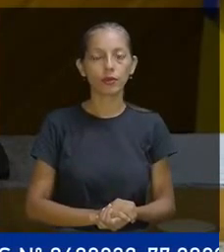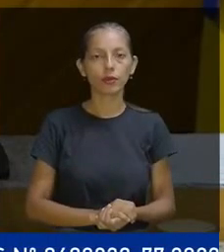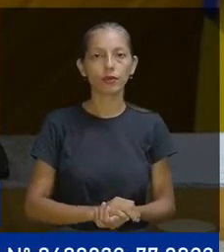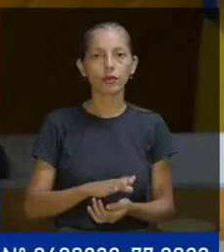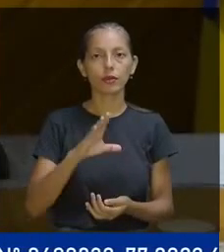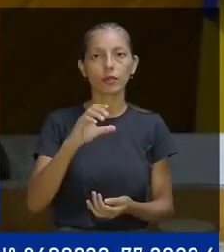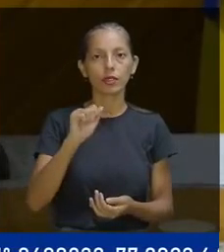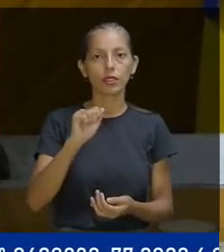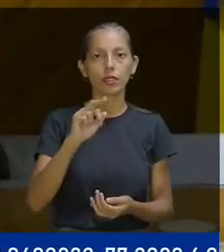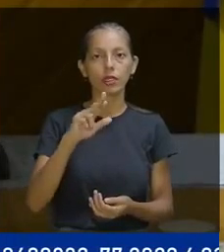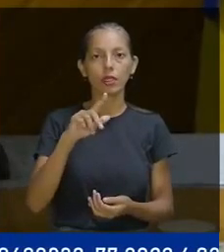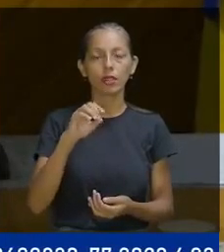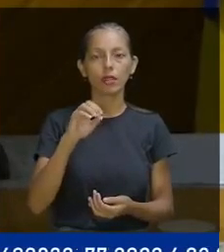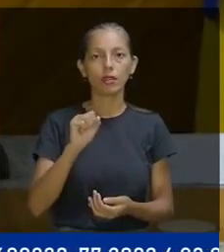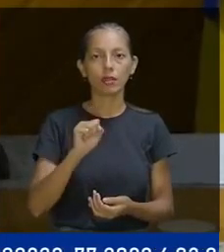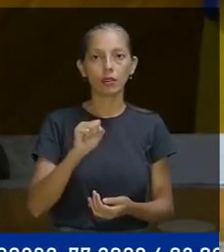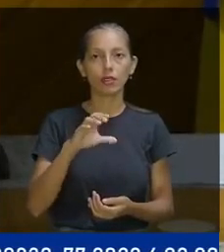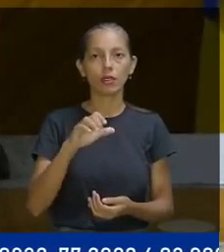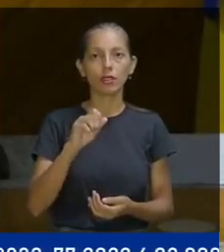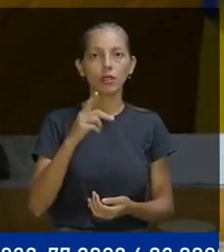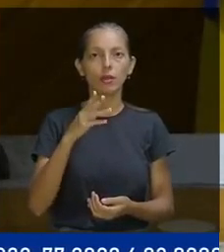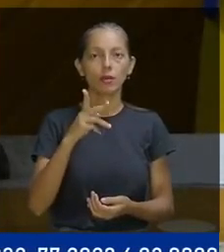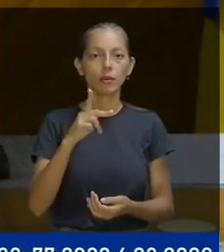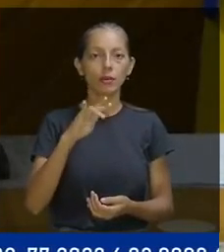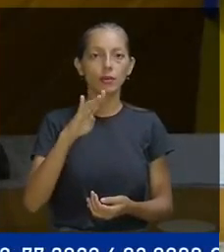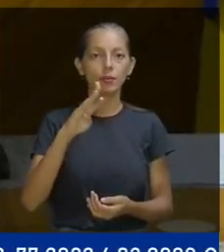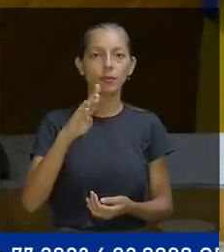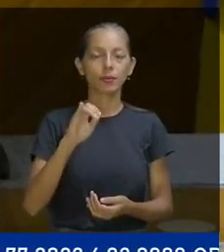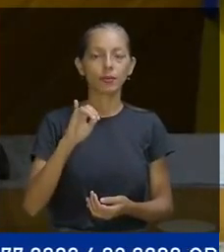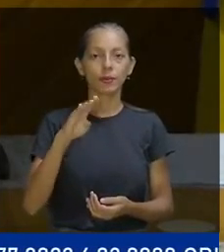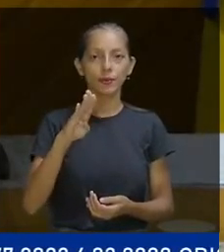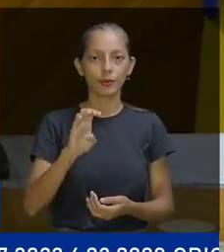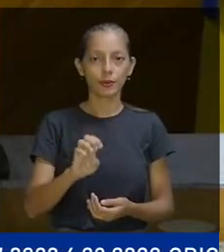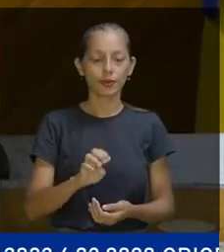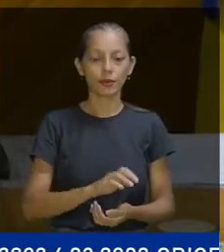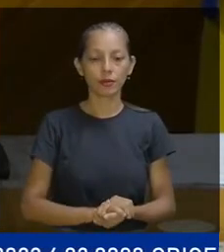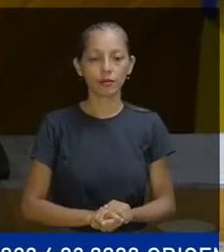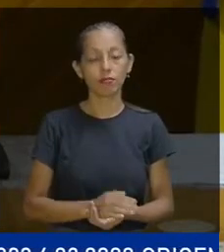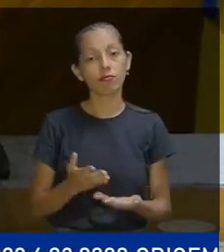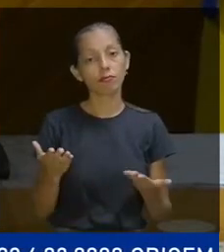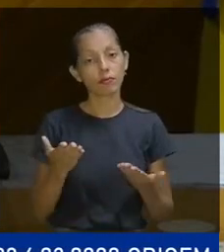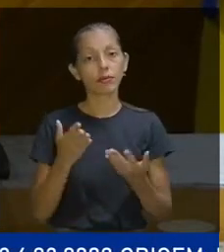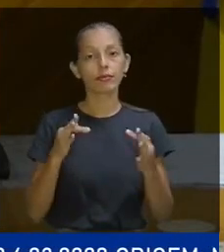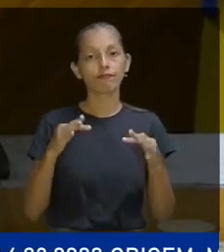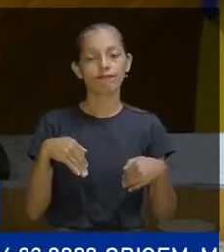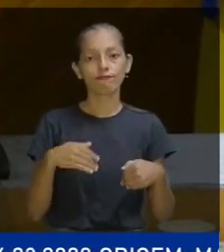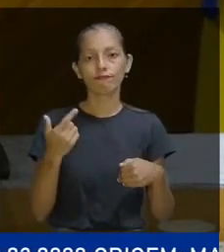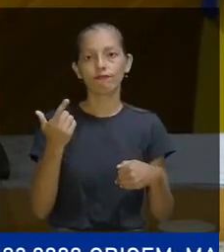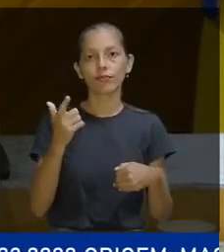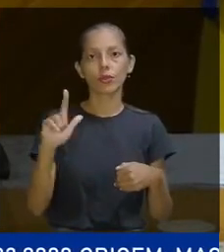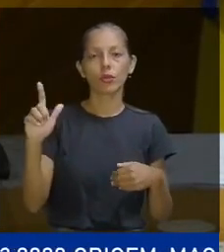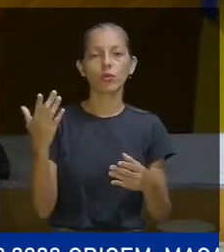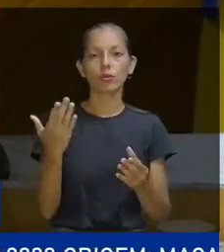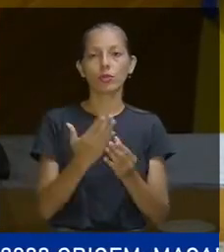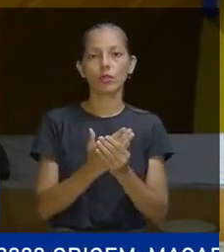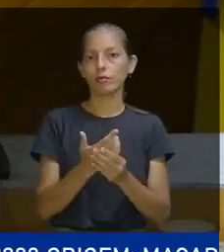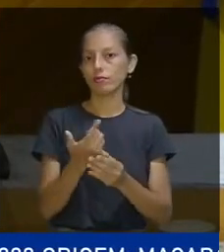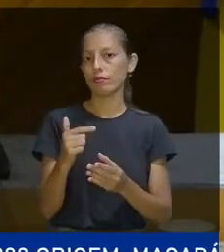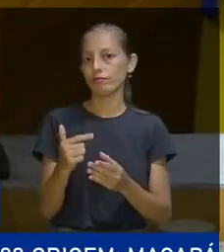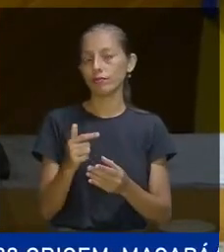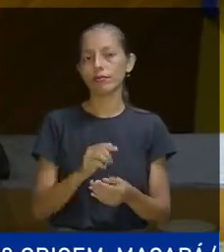do relator. Eminentes pares, não há mais processo. Resta-me encerrar a sessão, mas não sem antes lembrar que